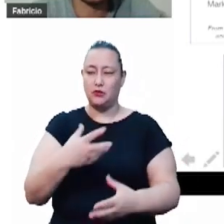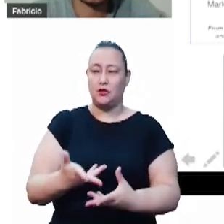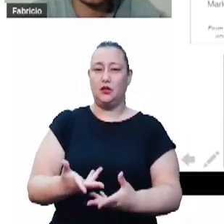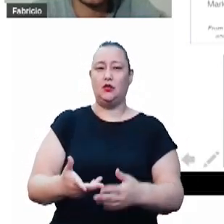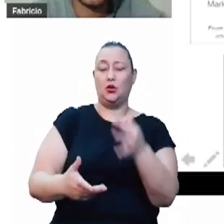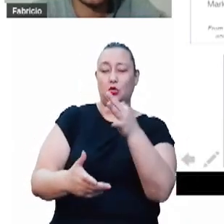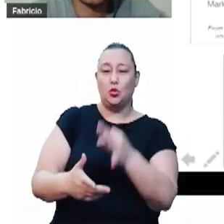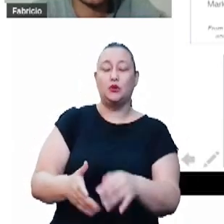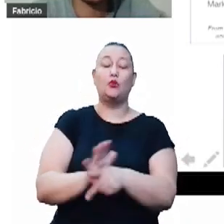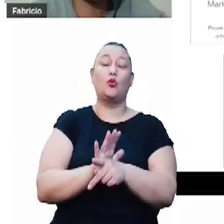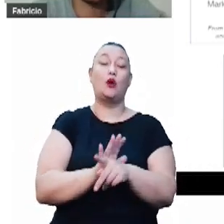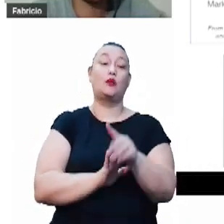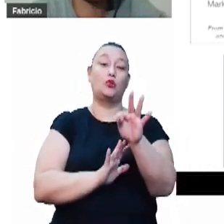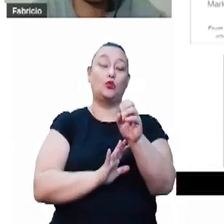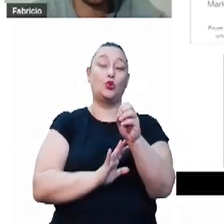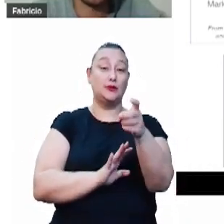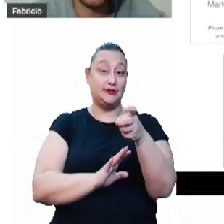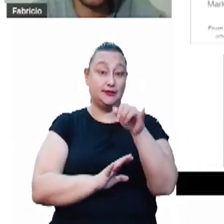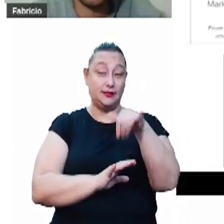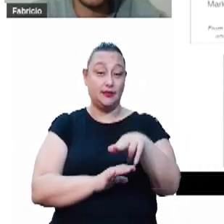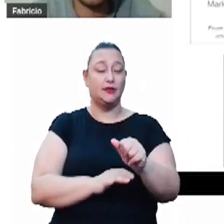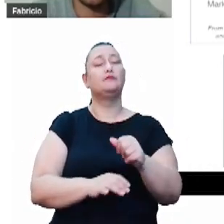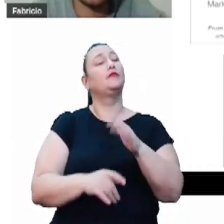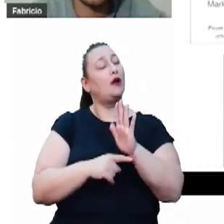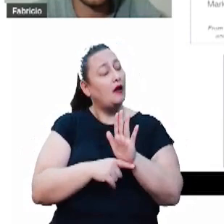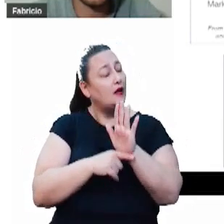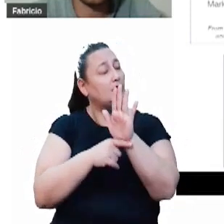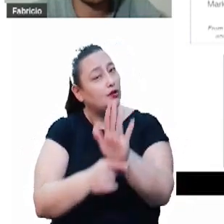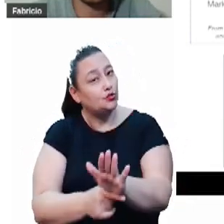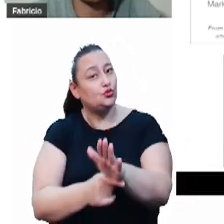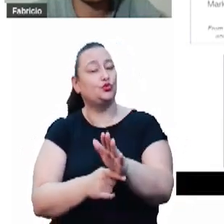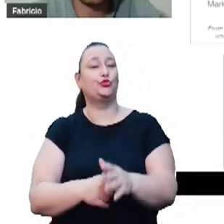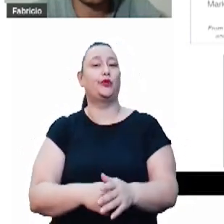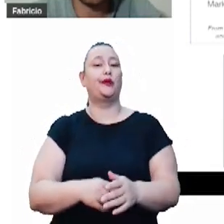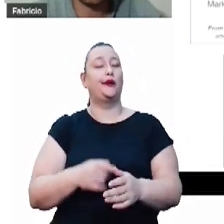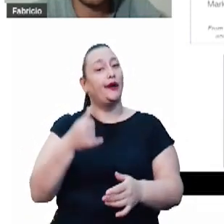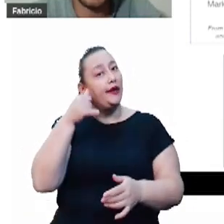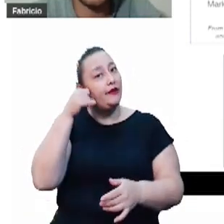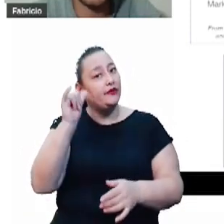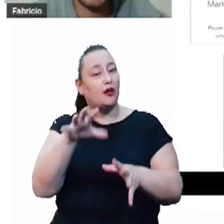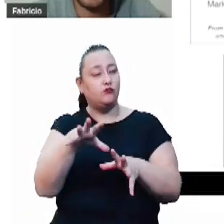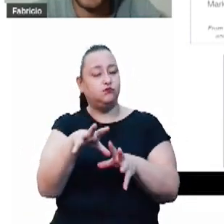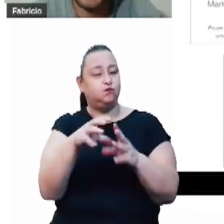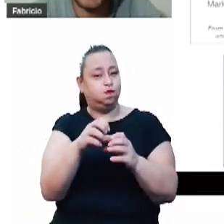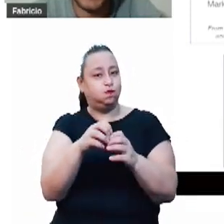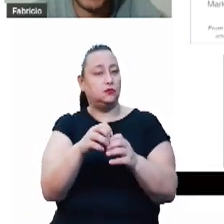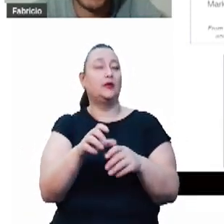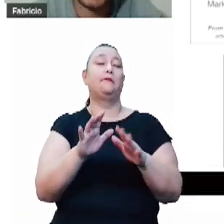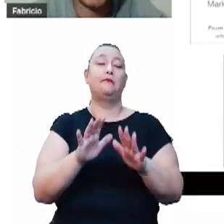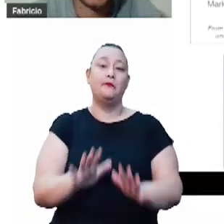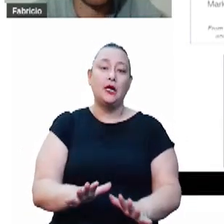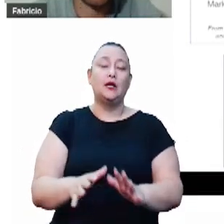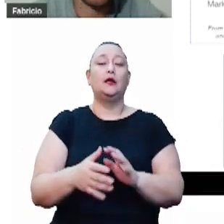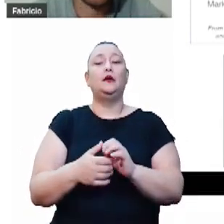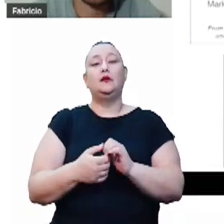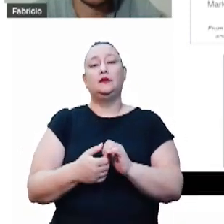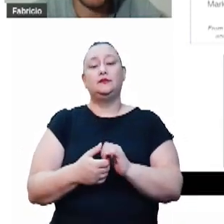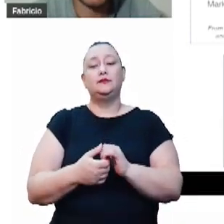a toxina em si, ela ajuda, como a gente conversou, a inibir a contração muscular, né?